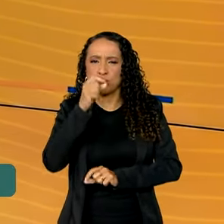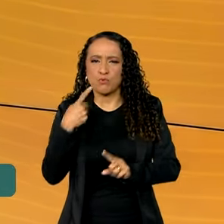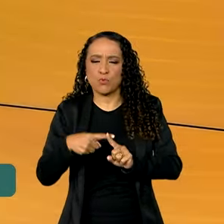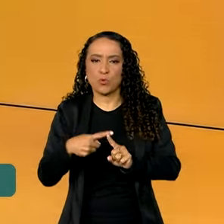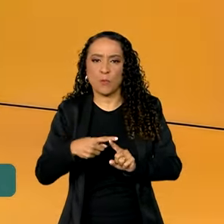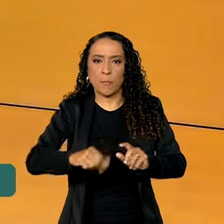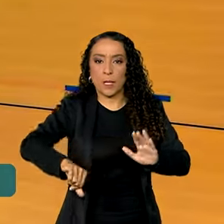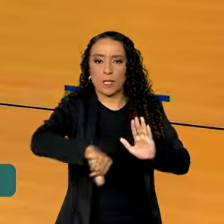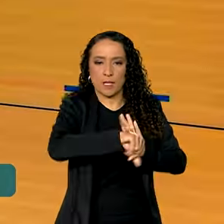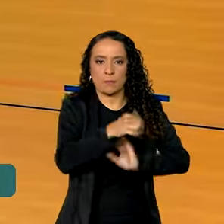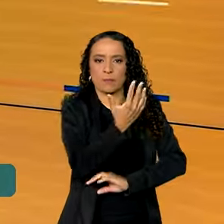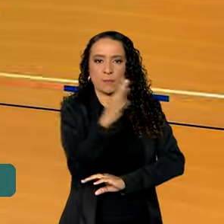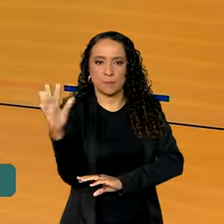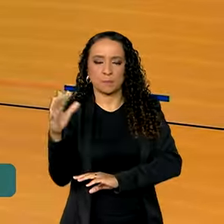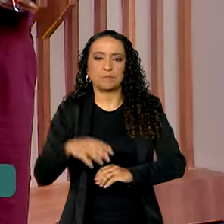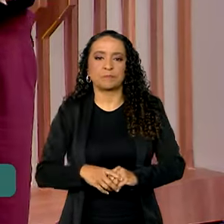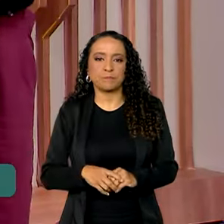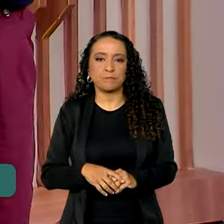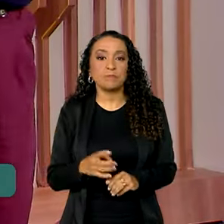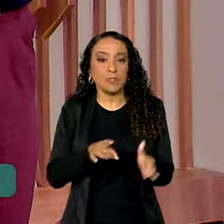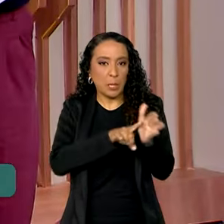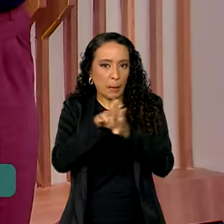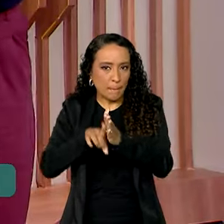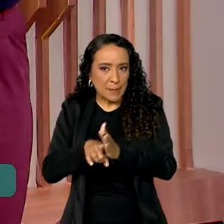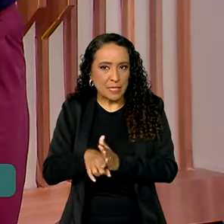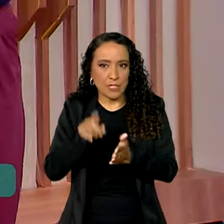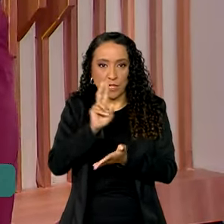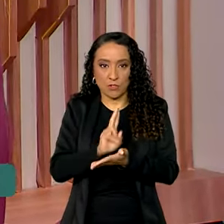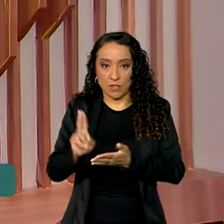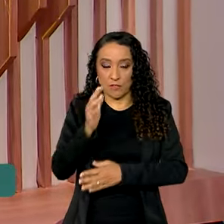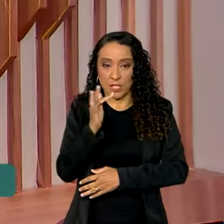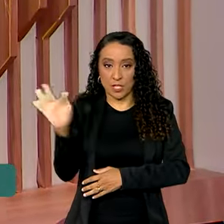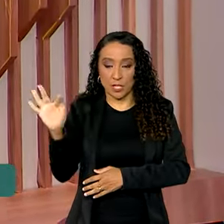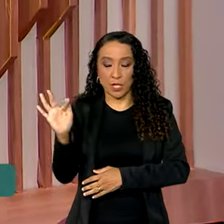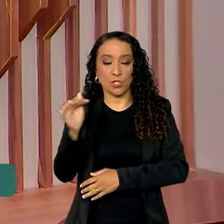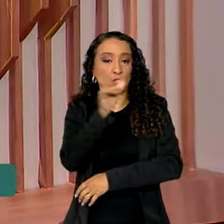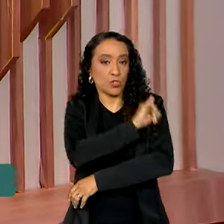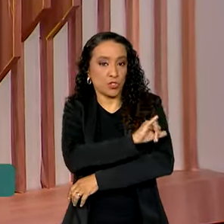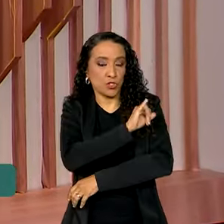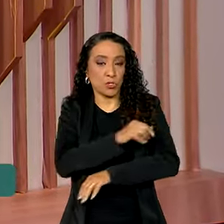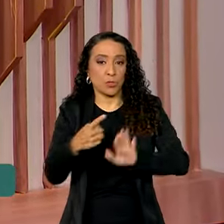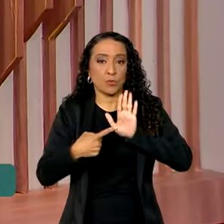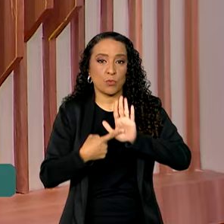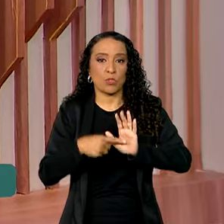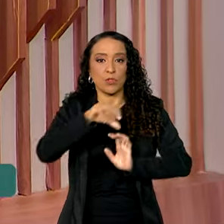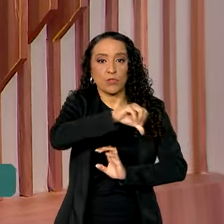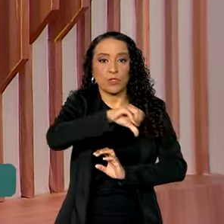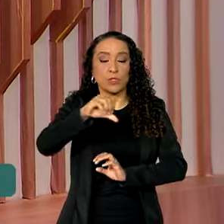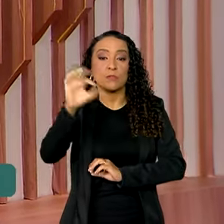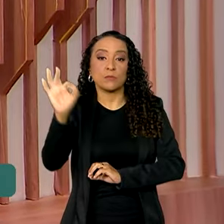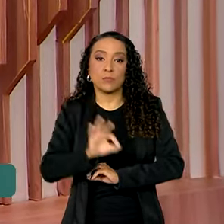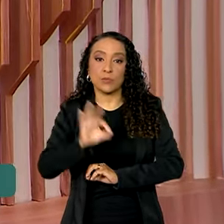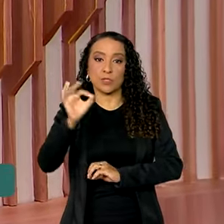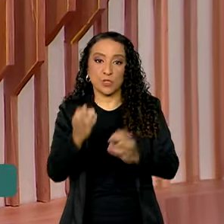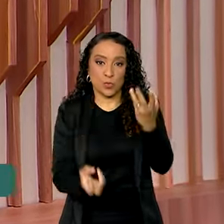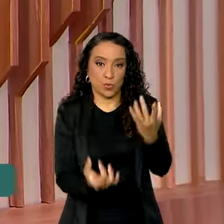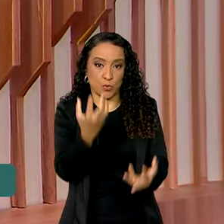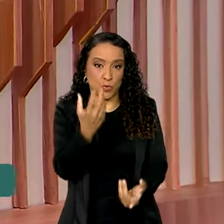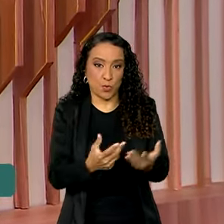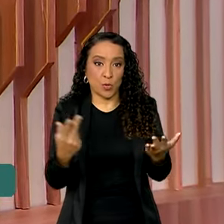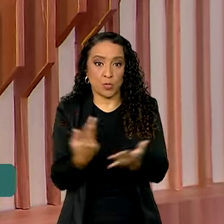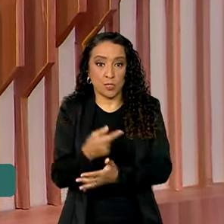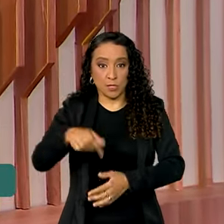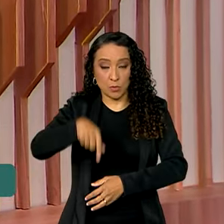pelos crimes ambientais. Uma pesquisa da Universidade Federal do Rio de Janeiro mostra que 99% dos incêndios